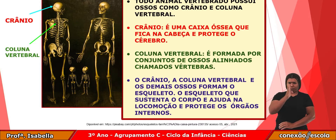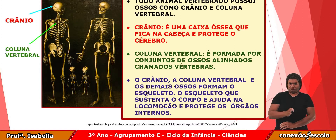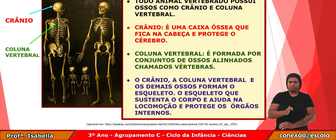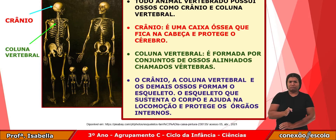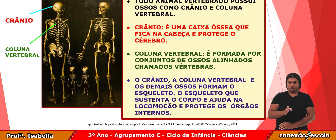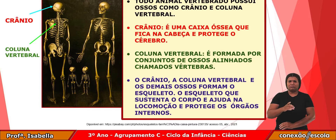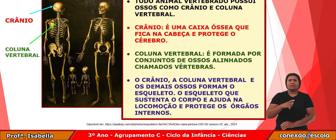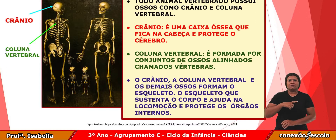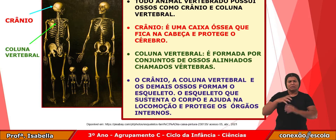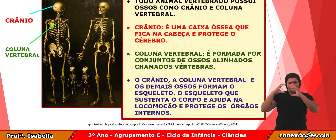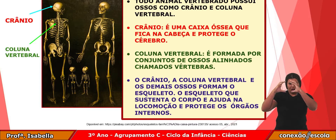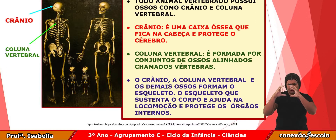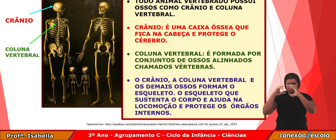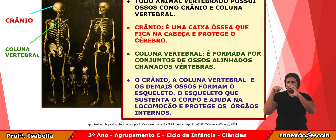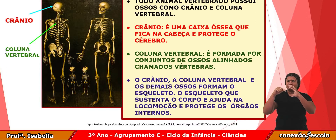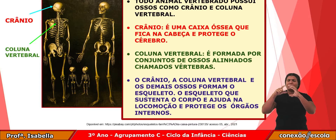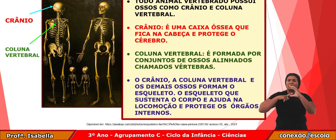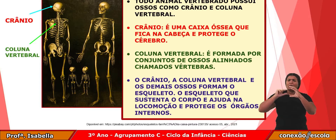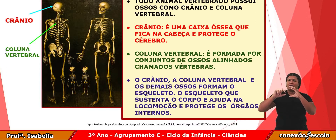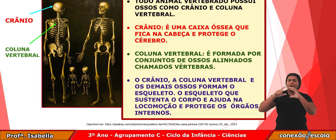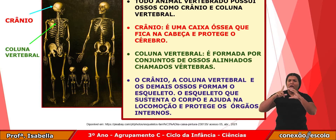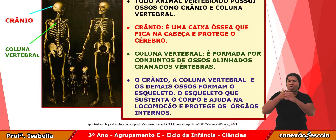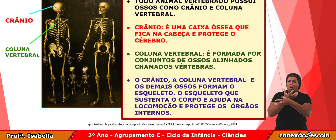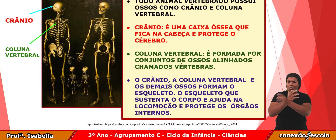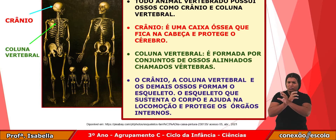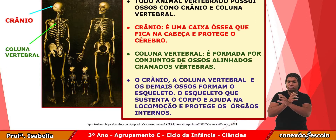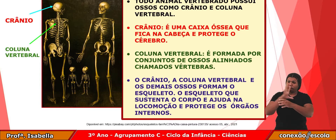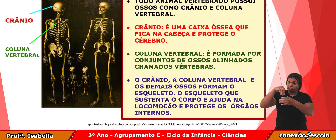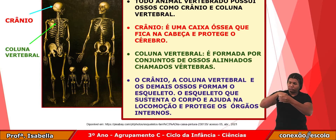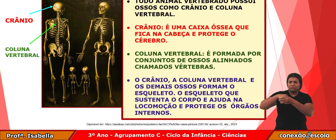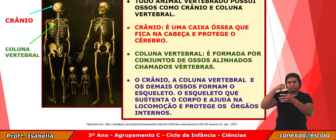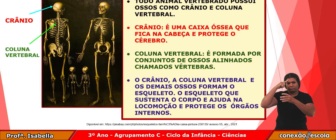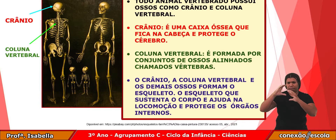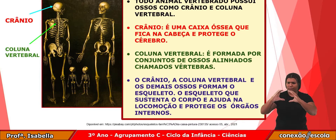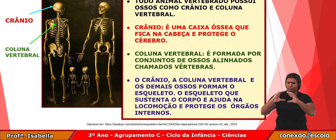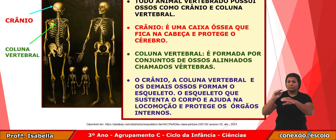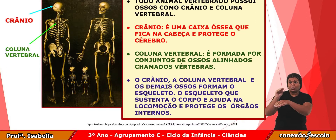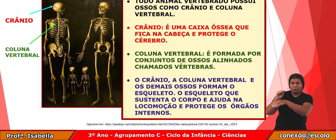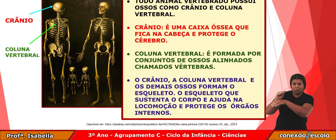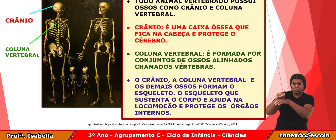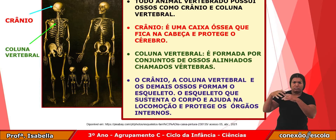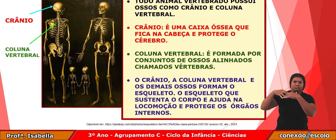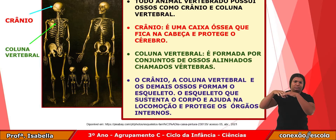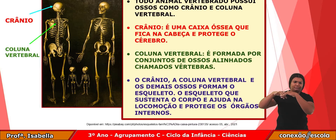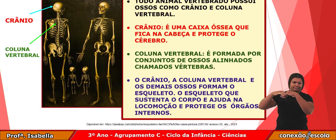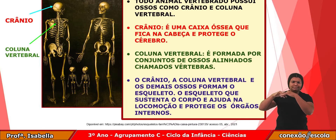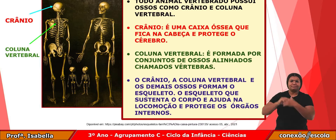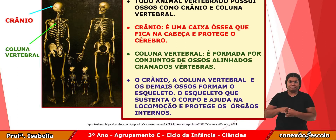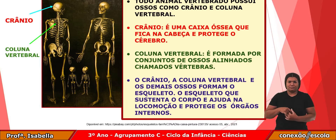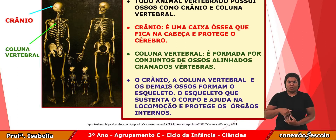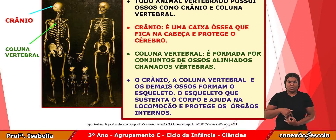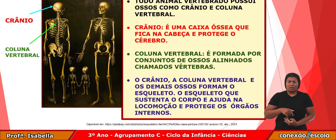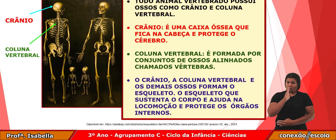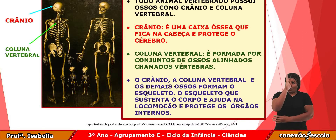uma caixa óssea que fica na cabeça e protege o cérebro. Coluna vertebral é